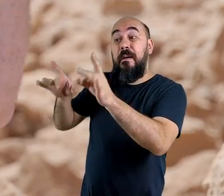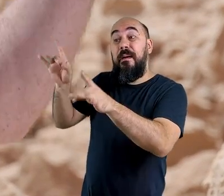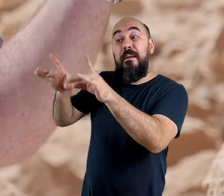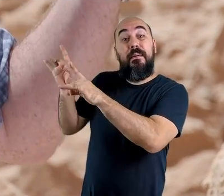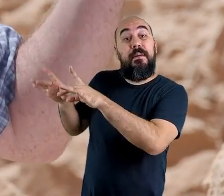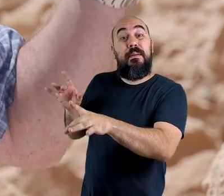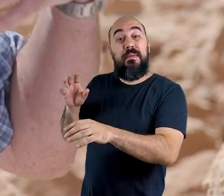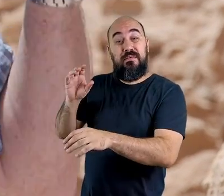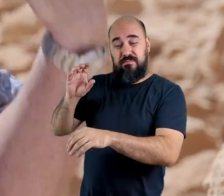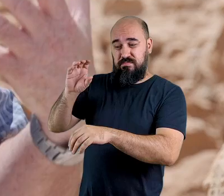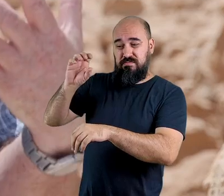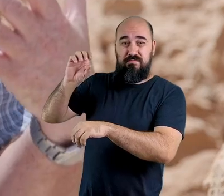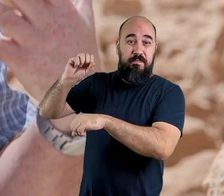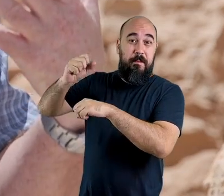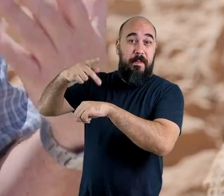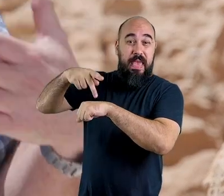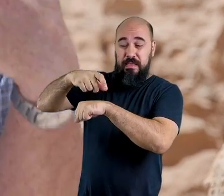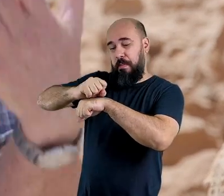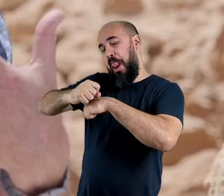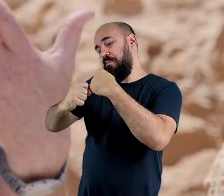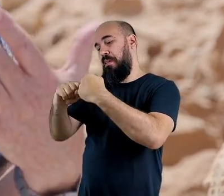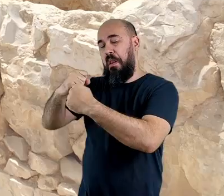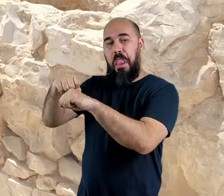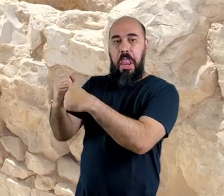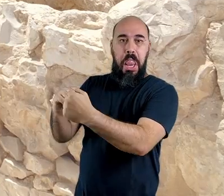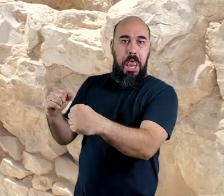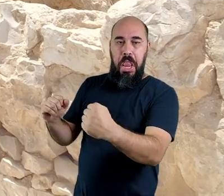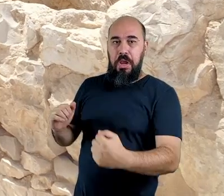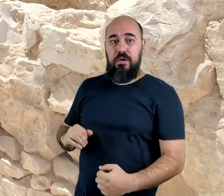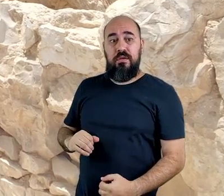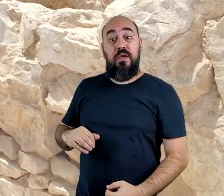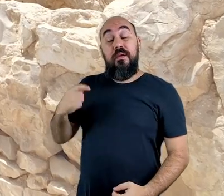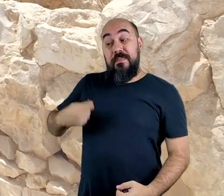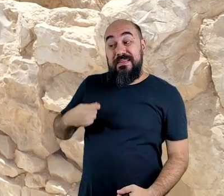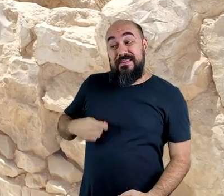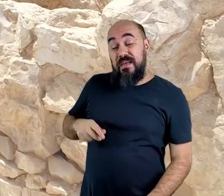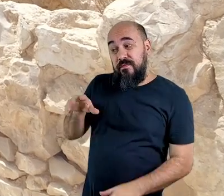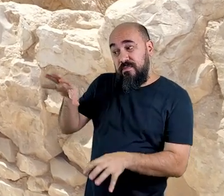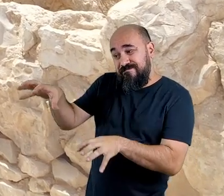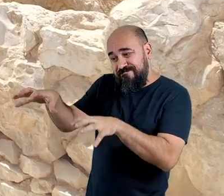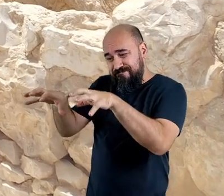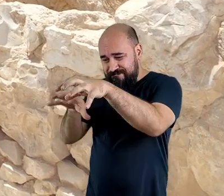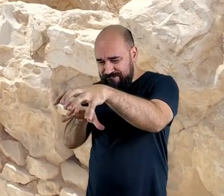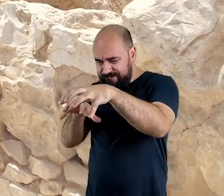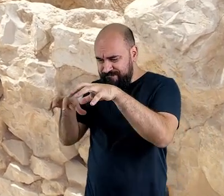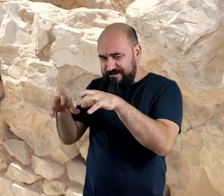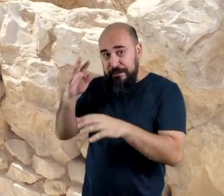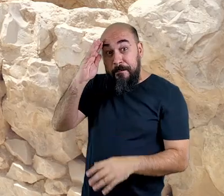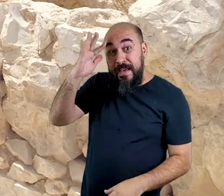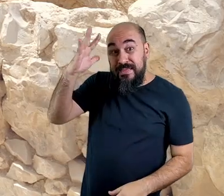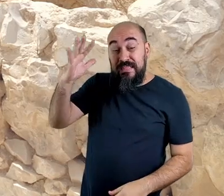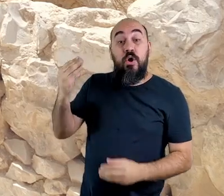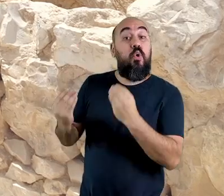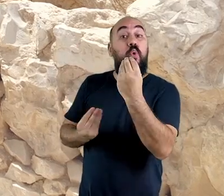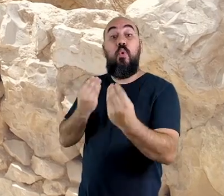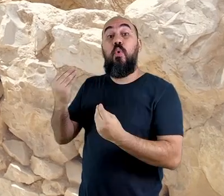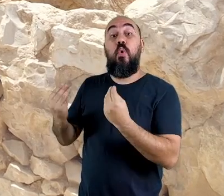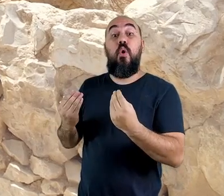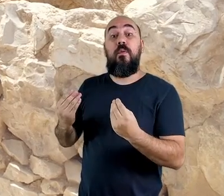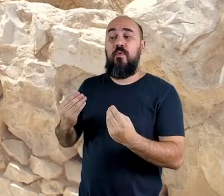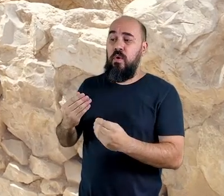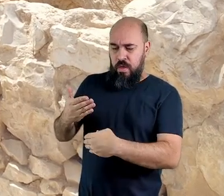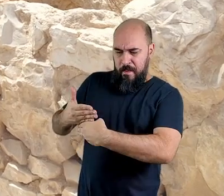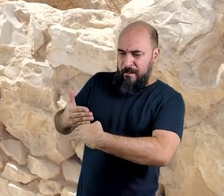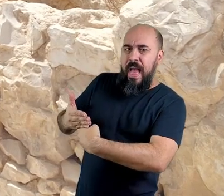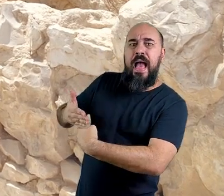que tentar reconstruir e algumas vezes imaginar como era o prédio. Como podemos dizer a partir disso qual era o tamanho da parede,